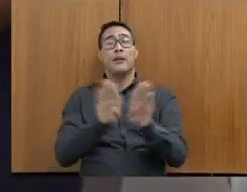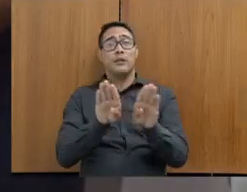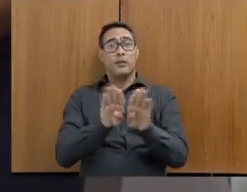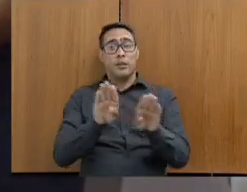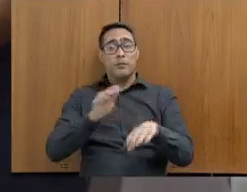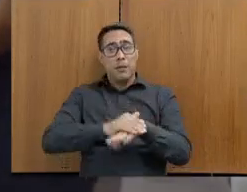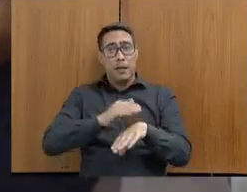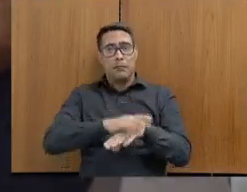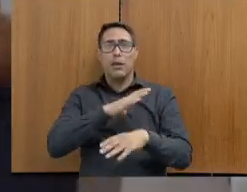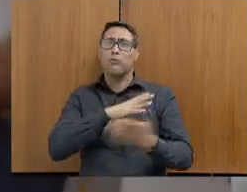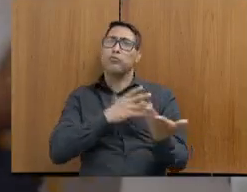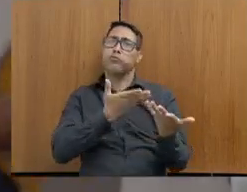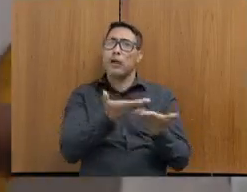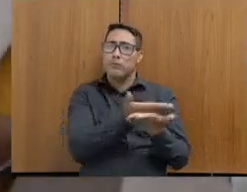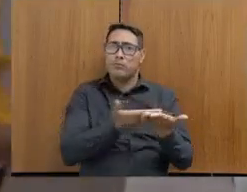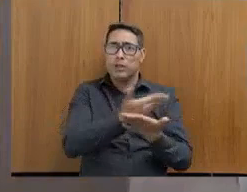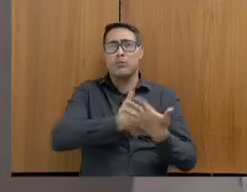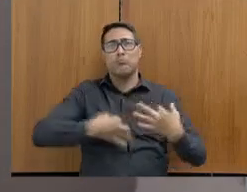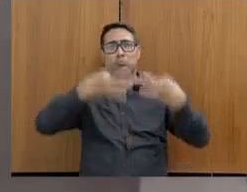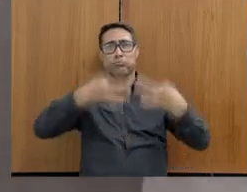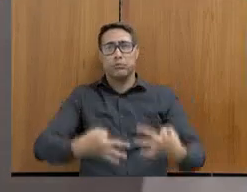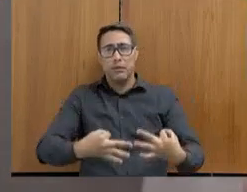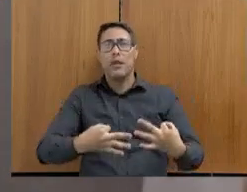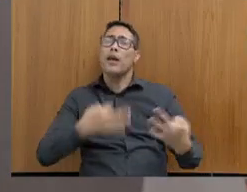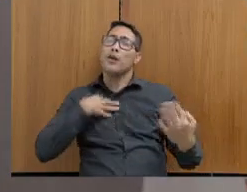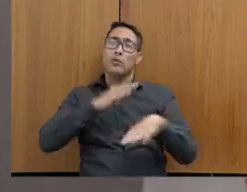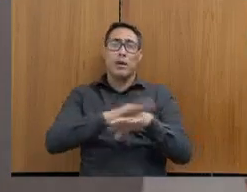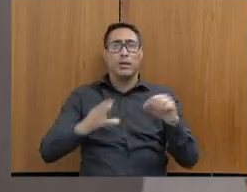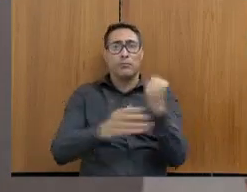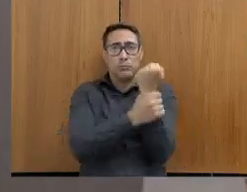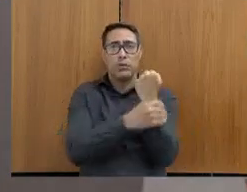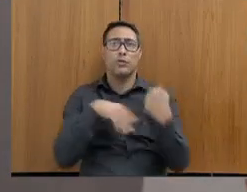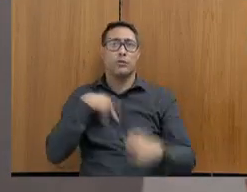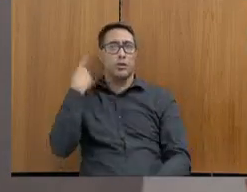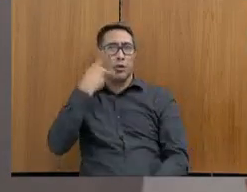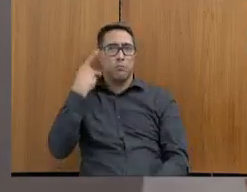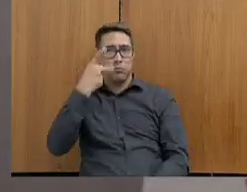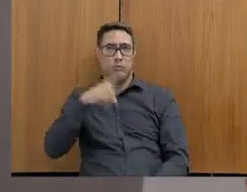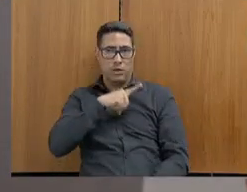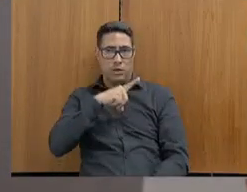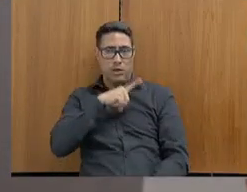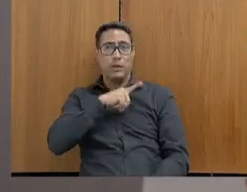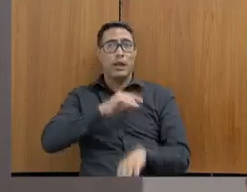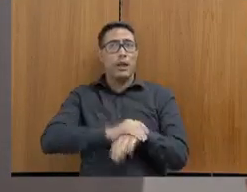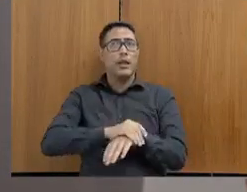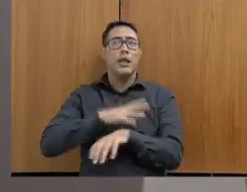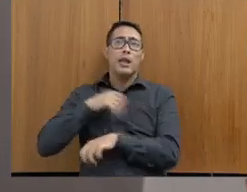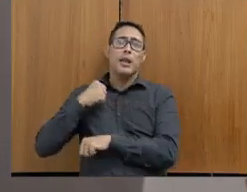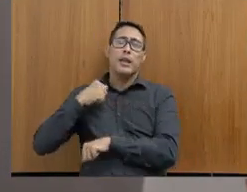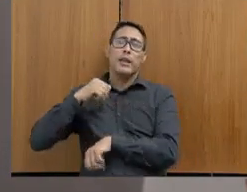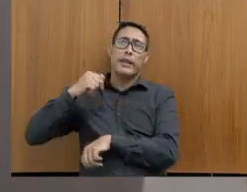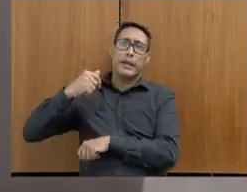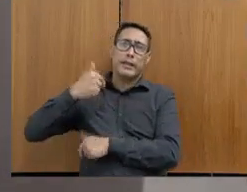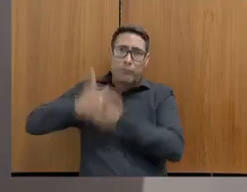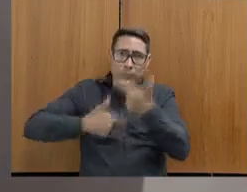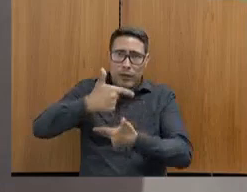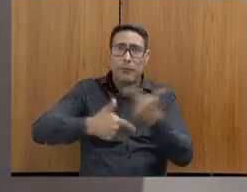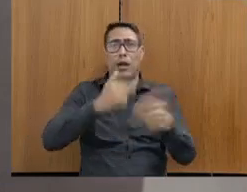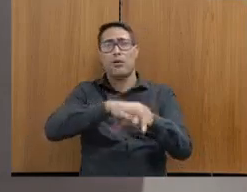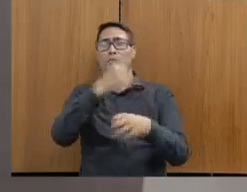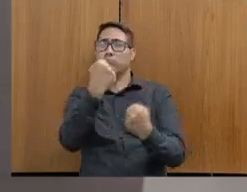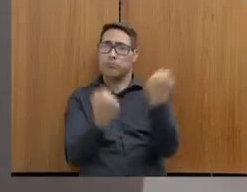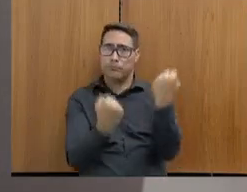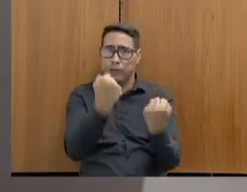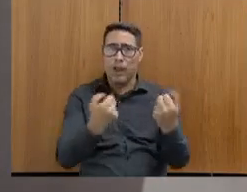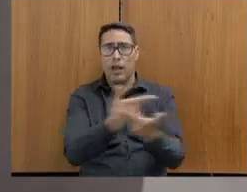adequado e mais do que isso com a capilaridade da Segurança Pública conferindo né Não somente viaturas policiais como a maioria